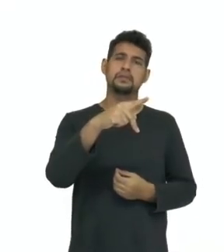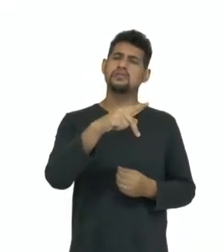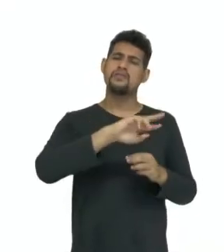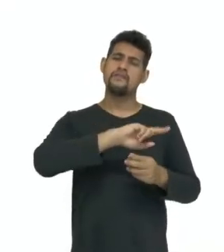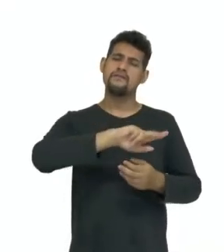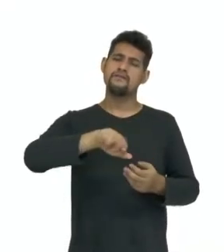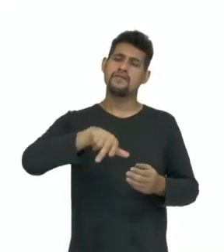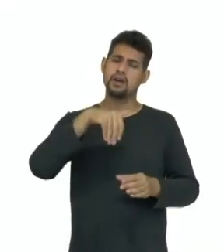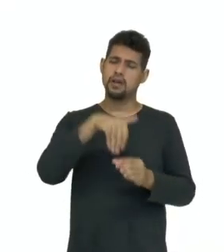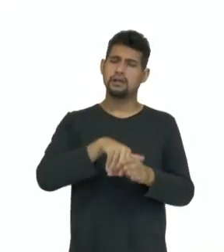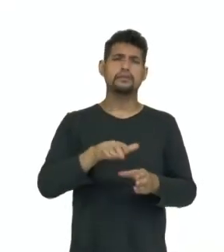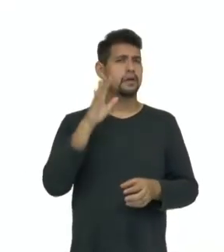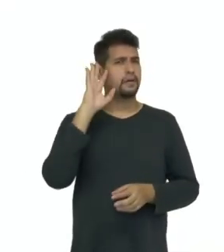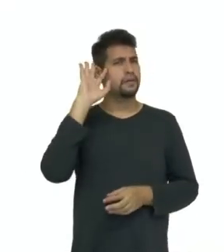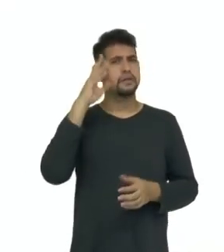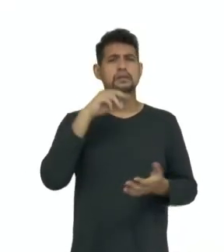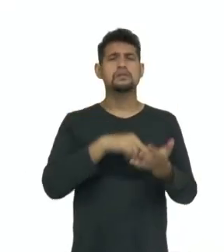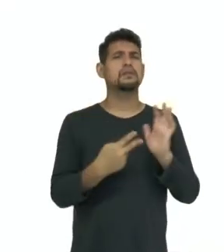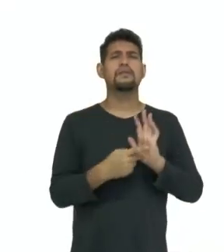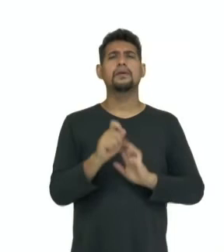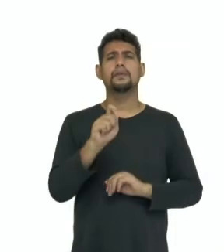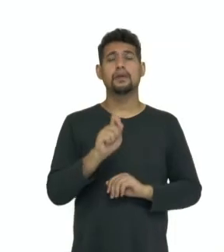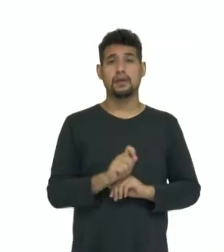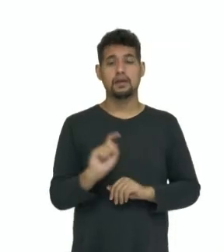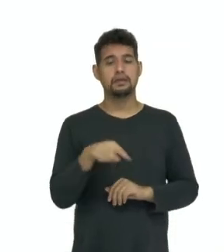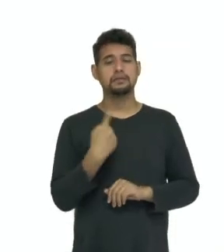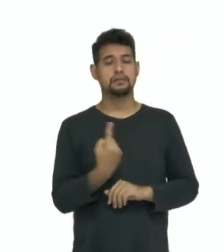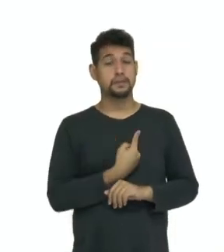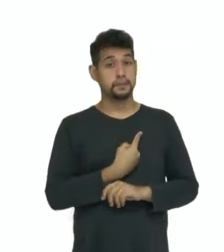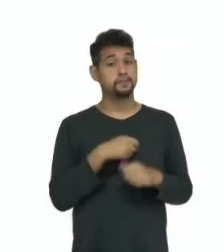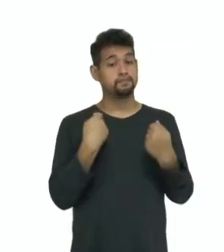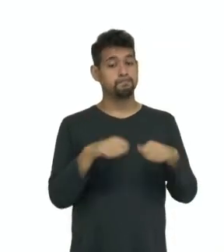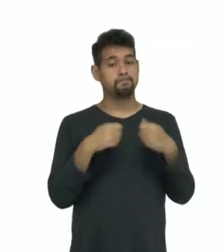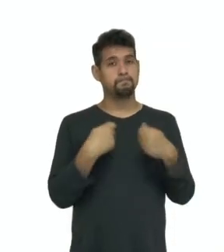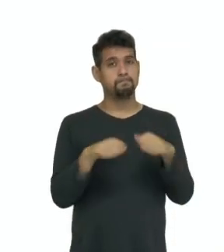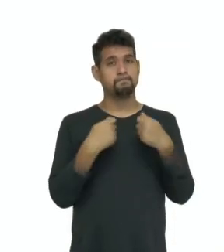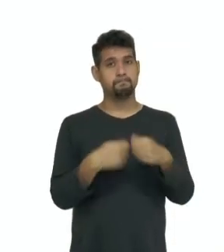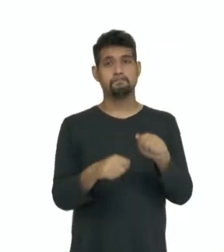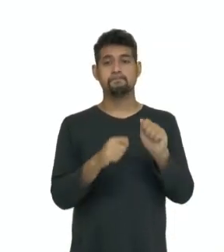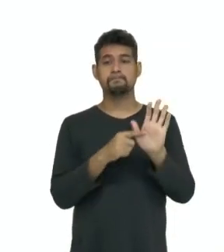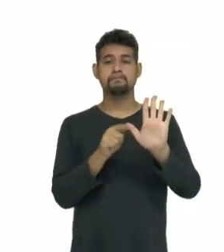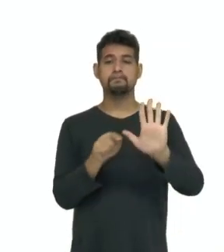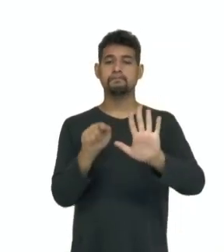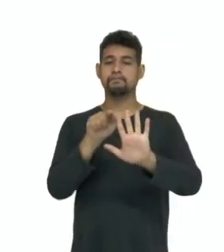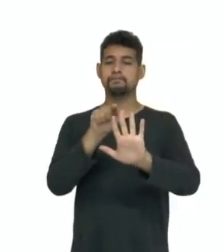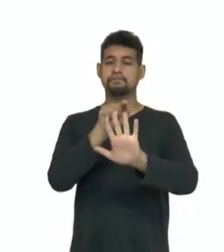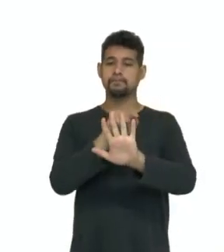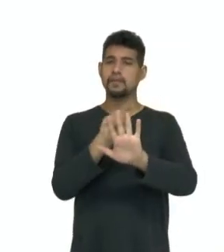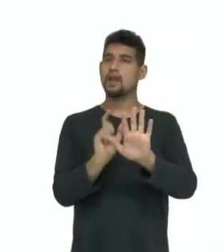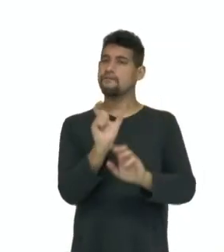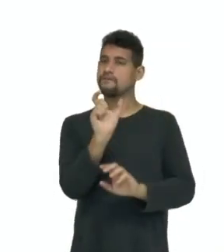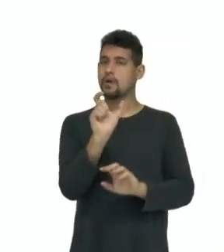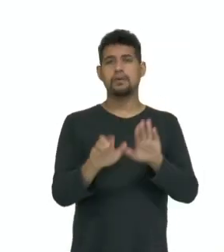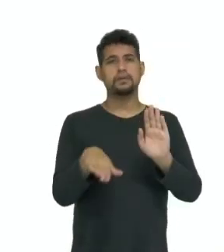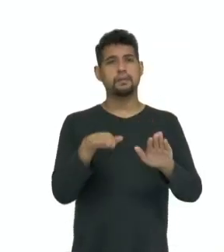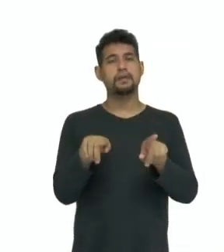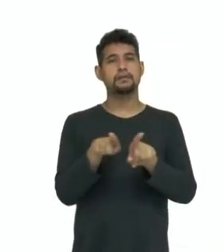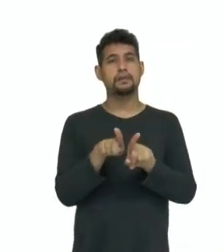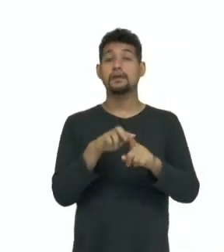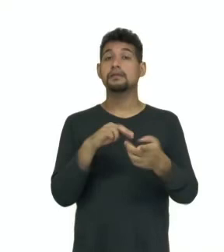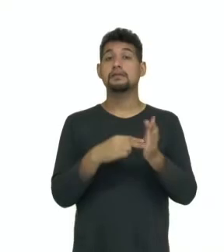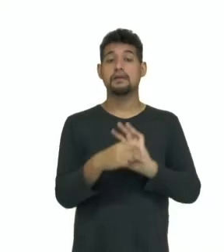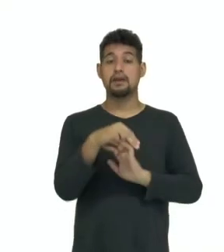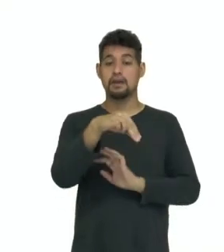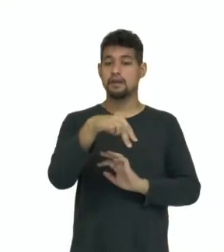elementos dados. O que isso significa? Que a gente tem que indicar aqui, de acordo com a fórmula, aonde